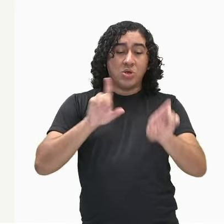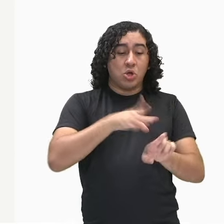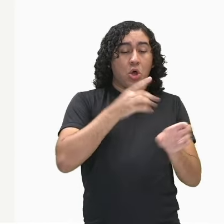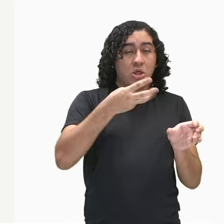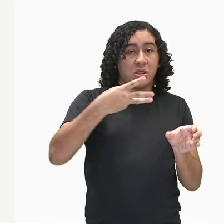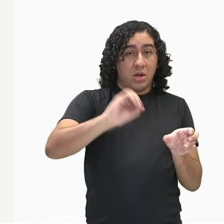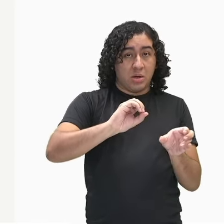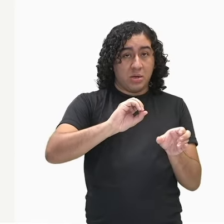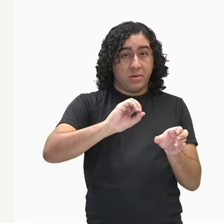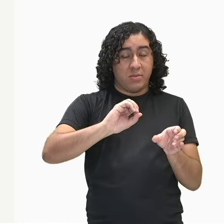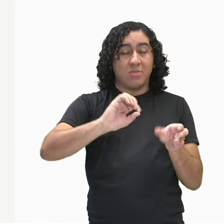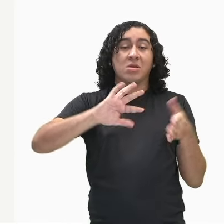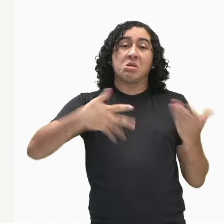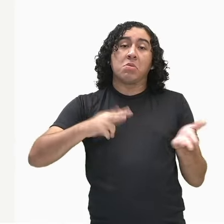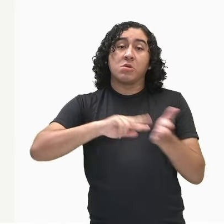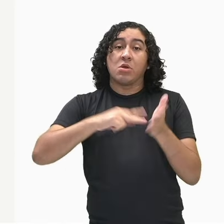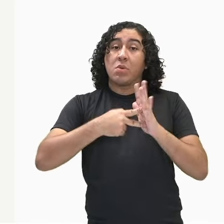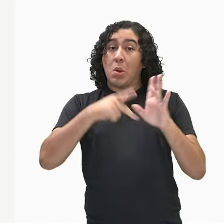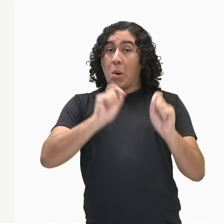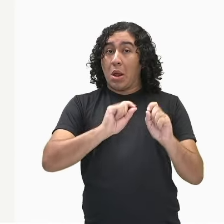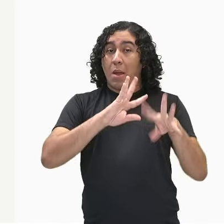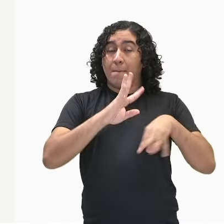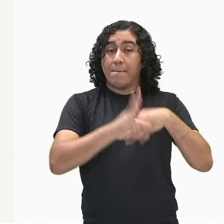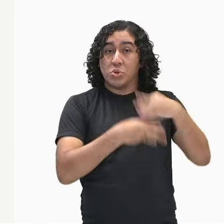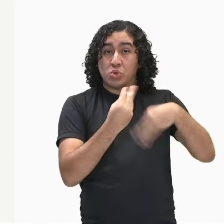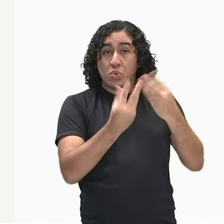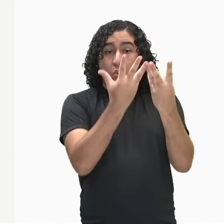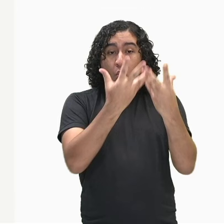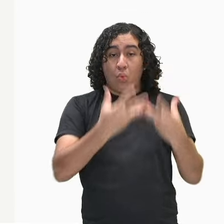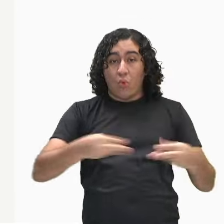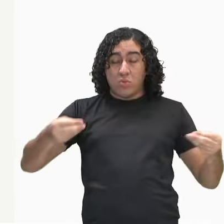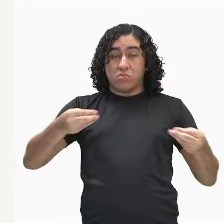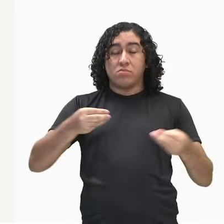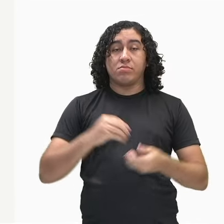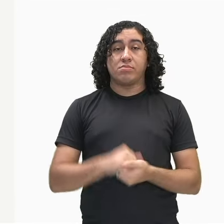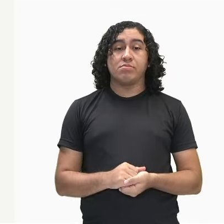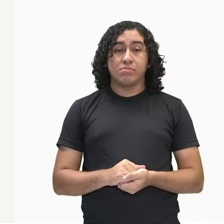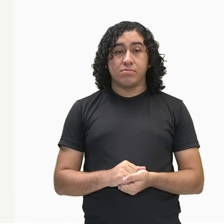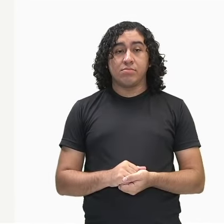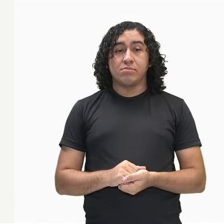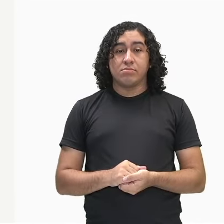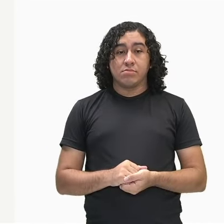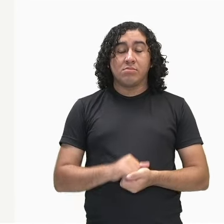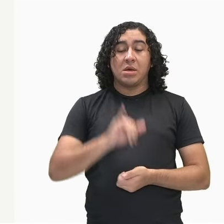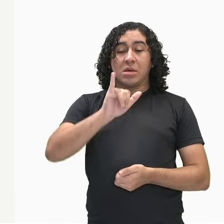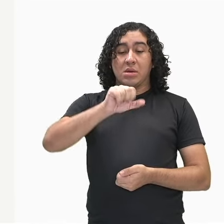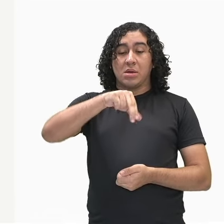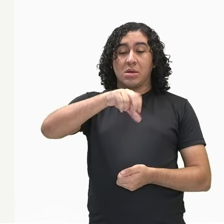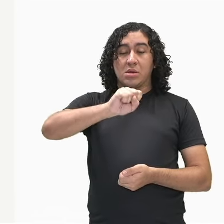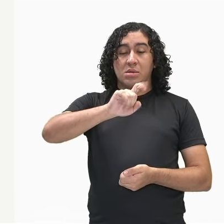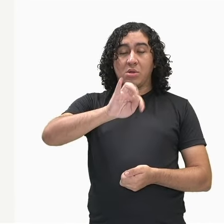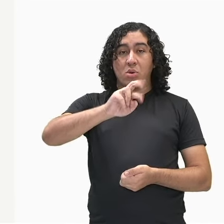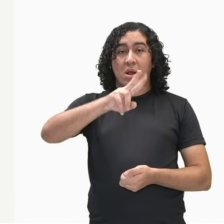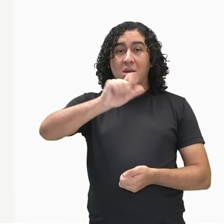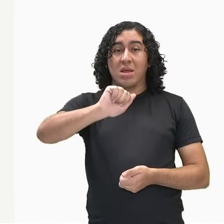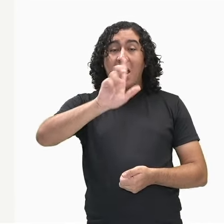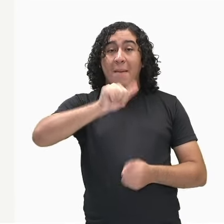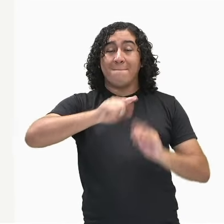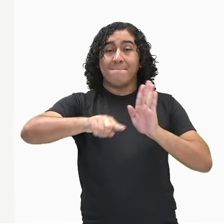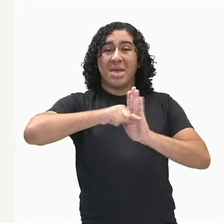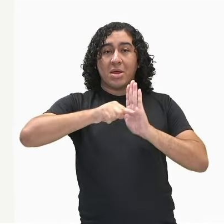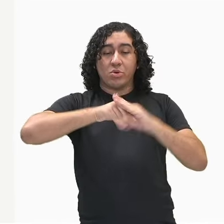30. Então, a solução insaturada ou não saturada, elas são aquelas que contêm menos